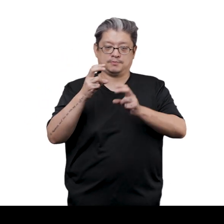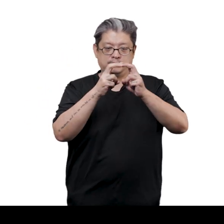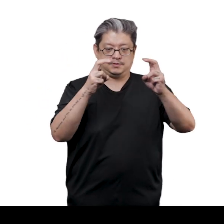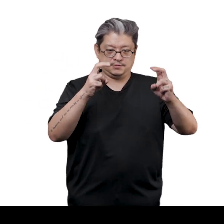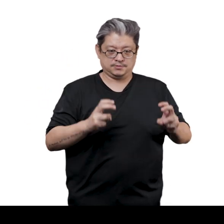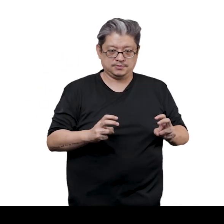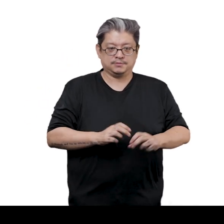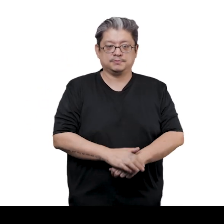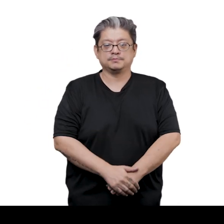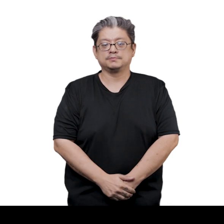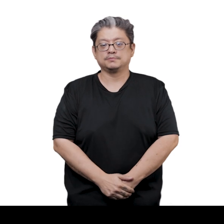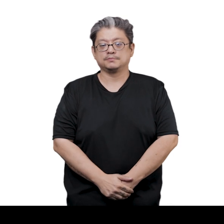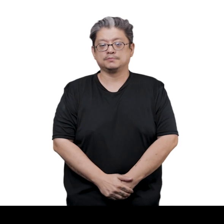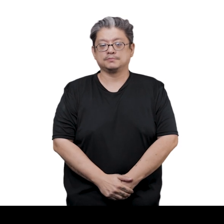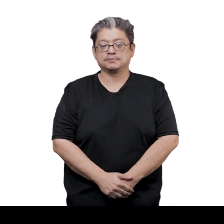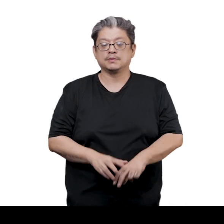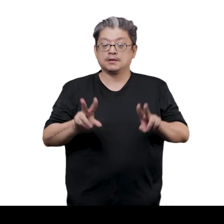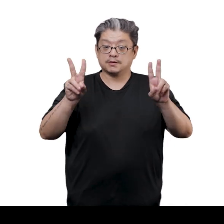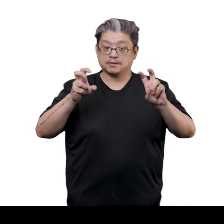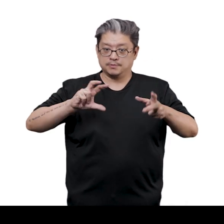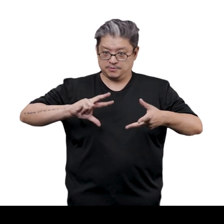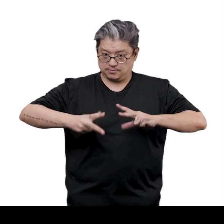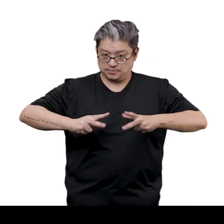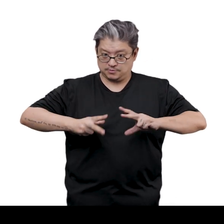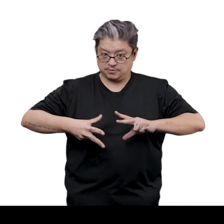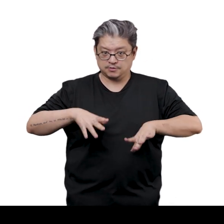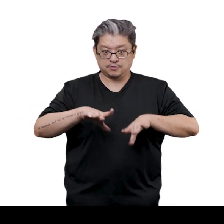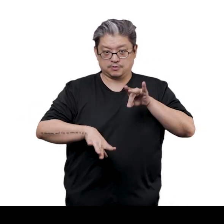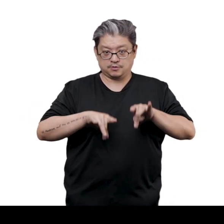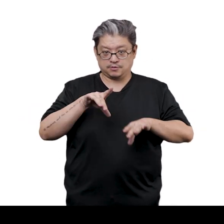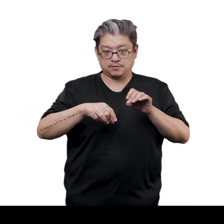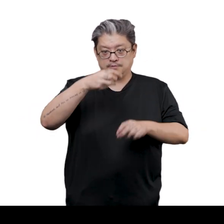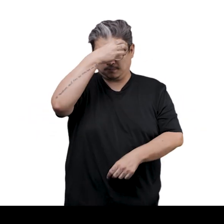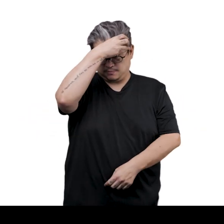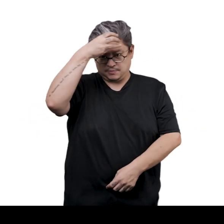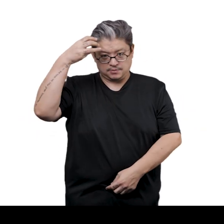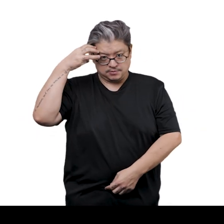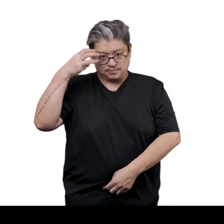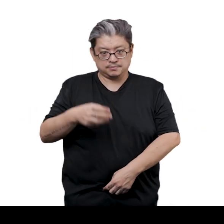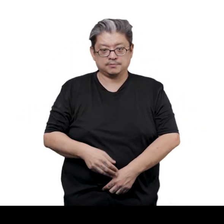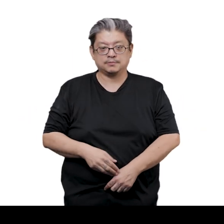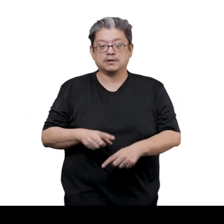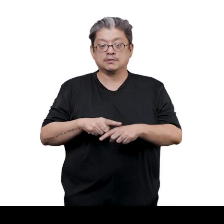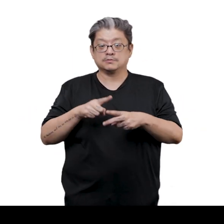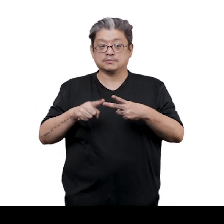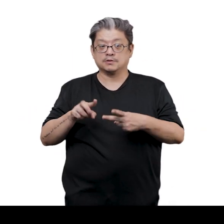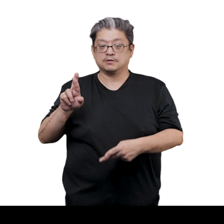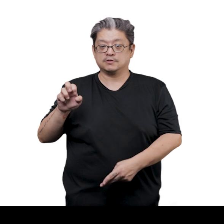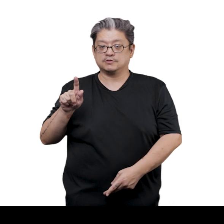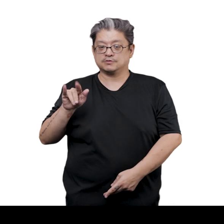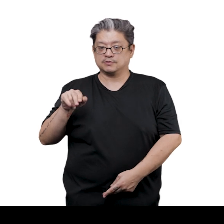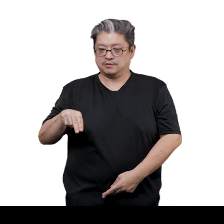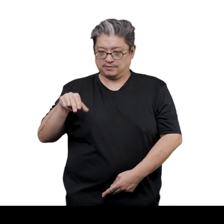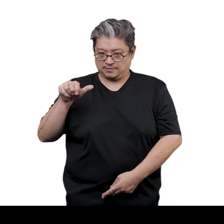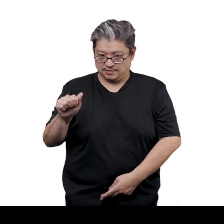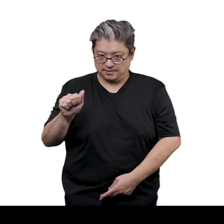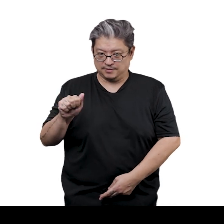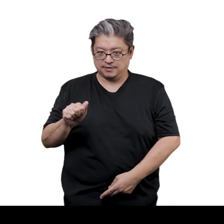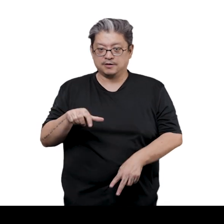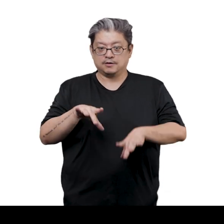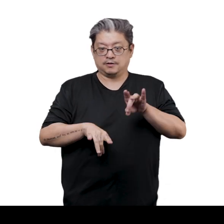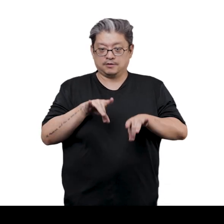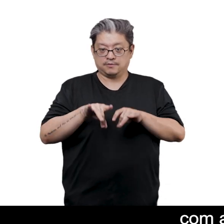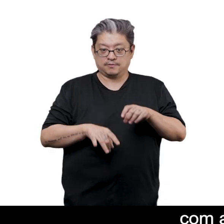Geometrias é curada por Adriano Pedrosa, diretor artístico, e Regina Teixeira de Barros, curadora coordenadora e